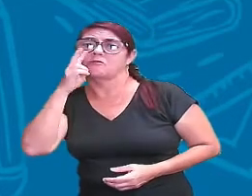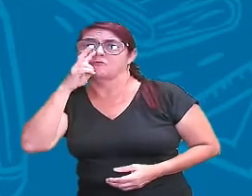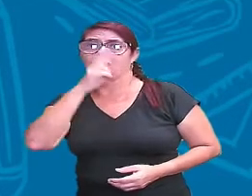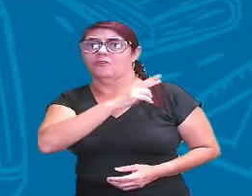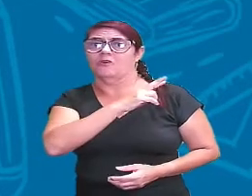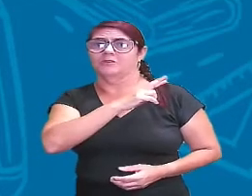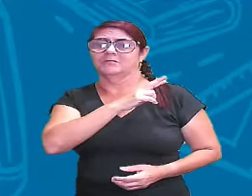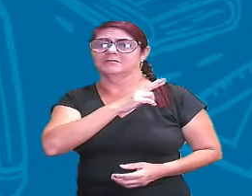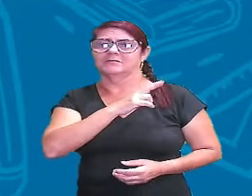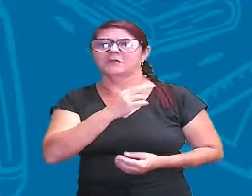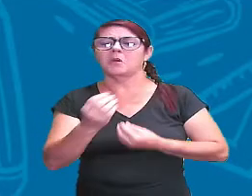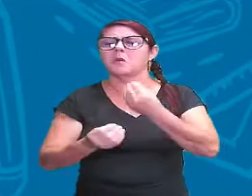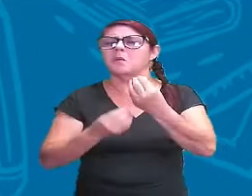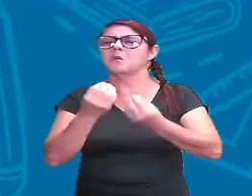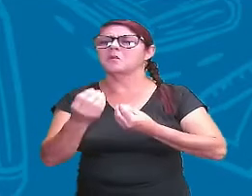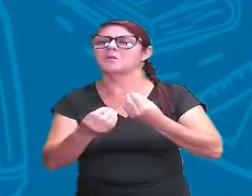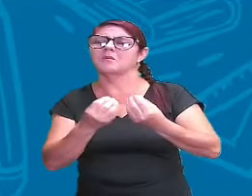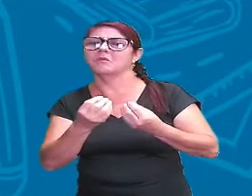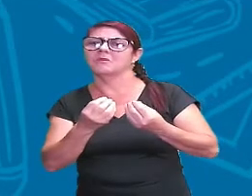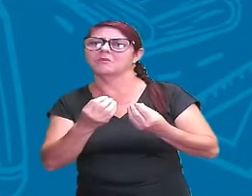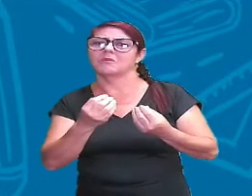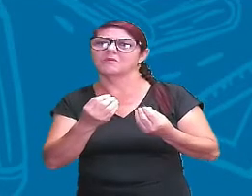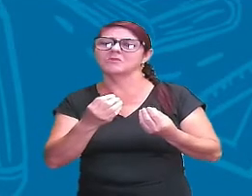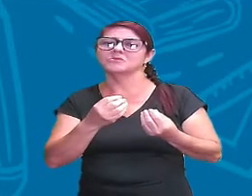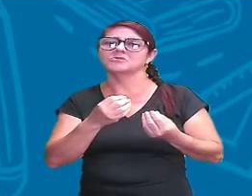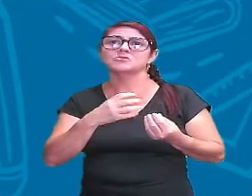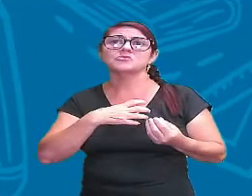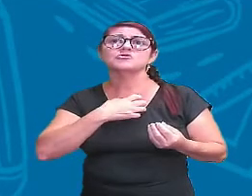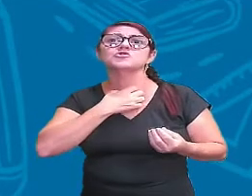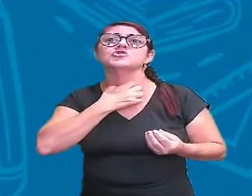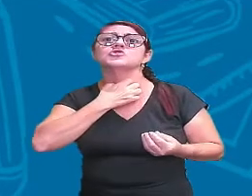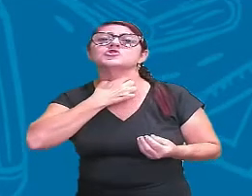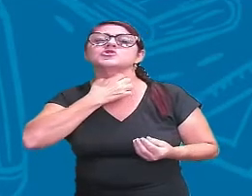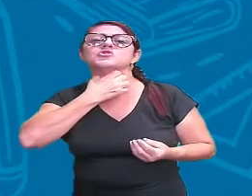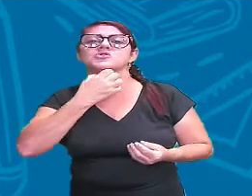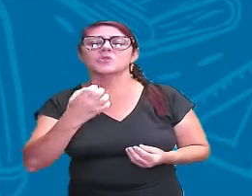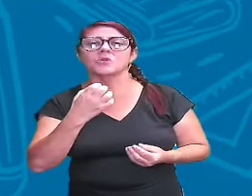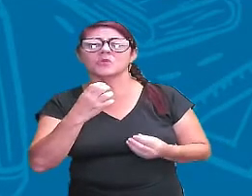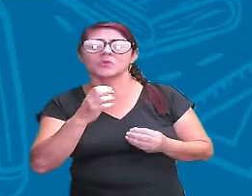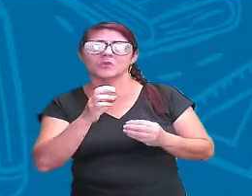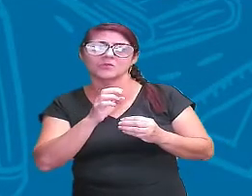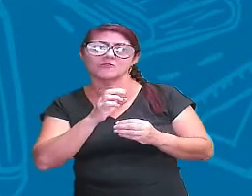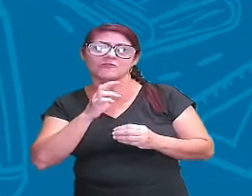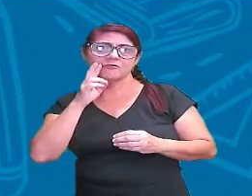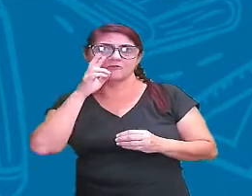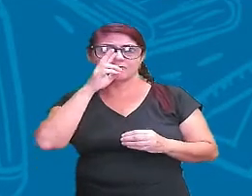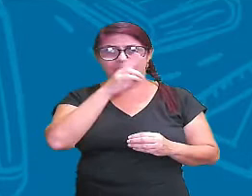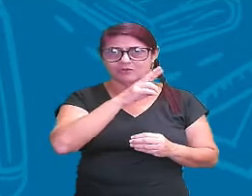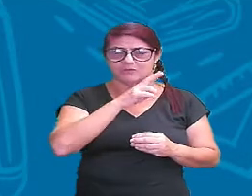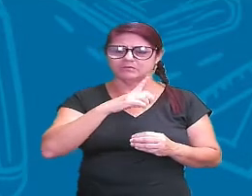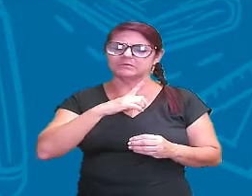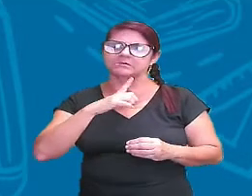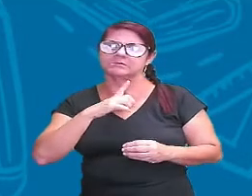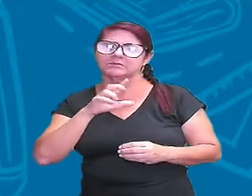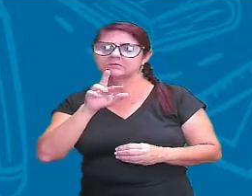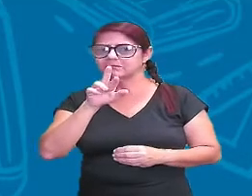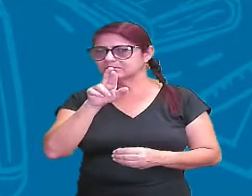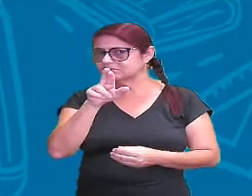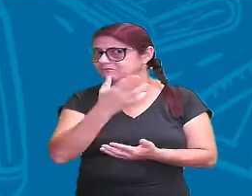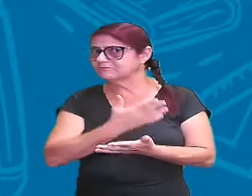é? Então aí todas essas palavras têm em comum a letrinha R de início,